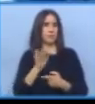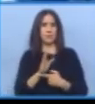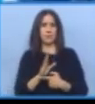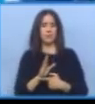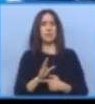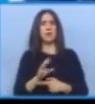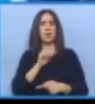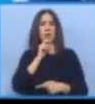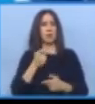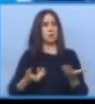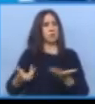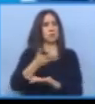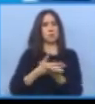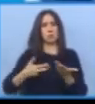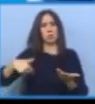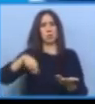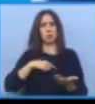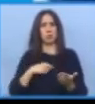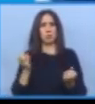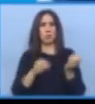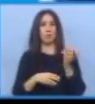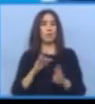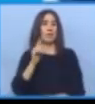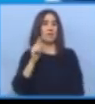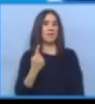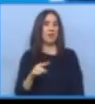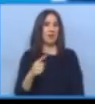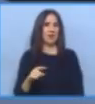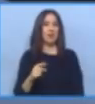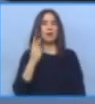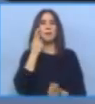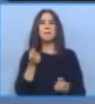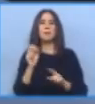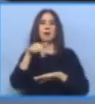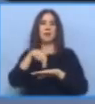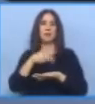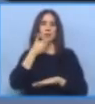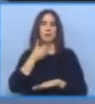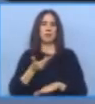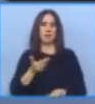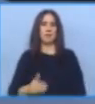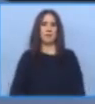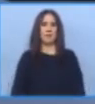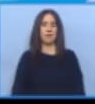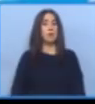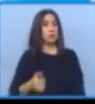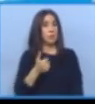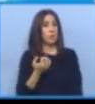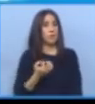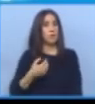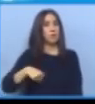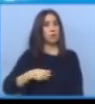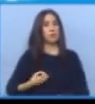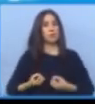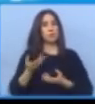partilhar entre nós, porque temos fé, a experiência da ressurreição. E até é bom que a gente a